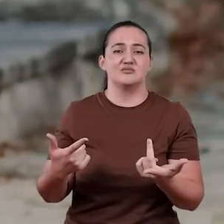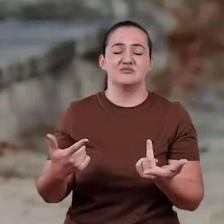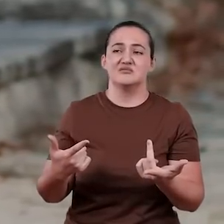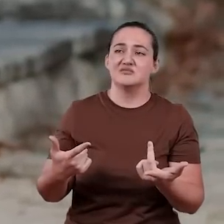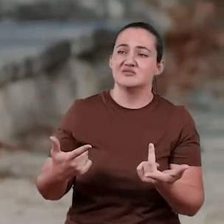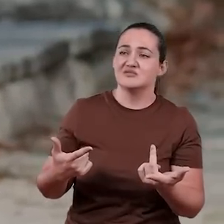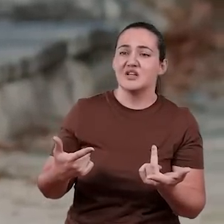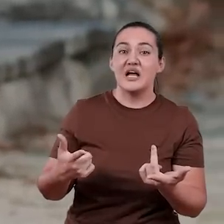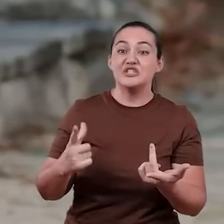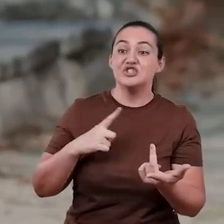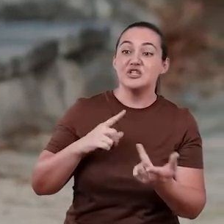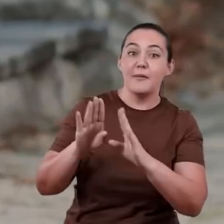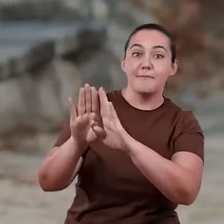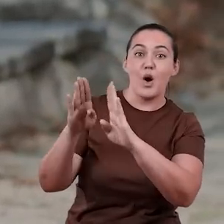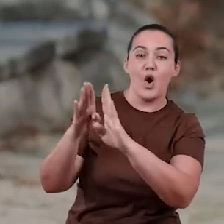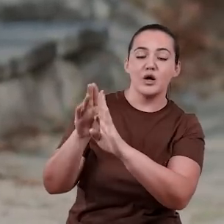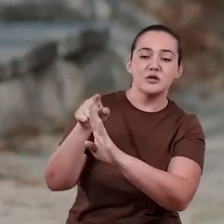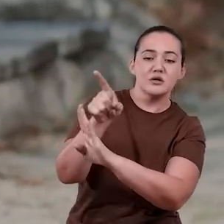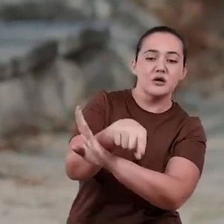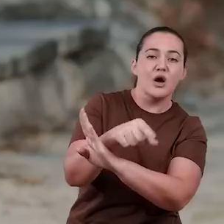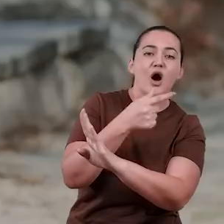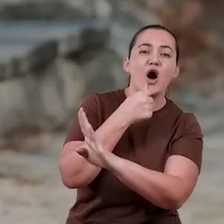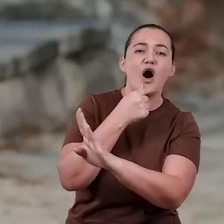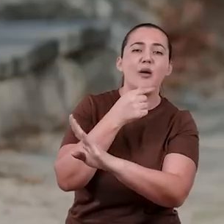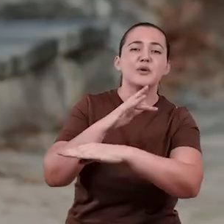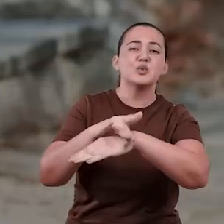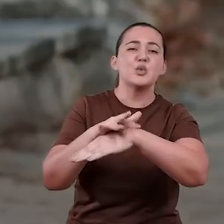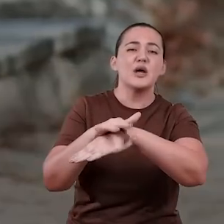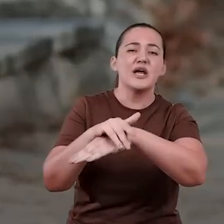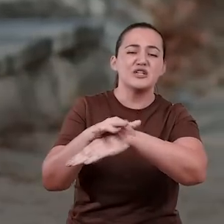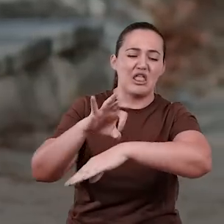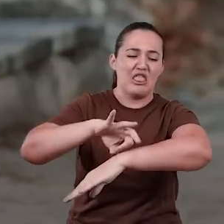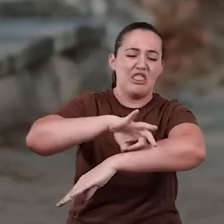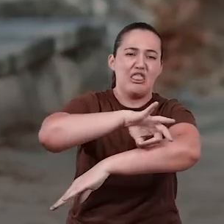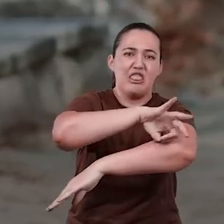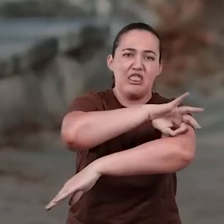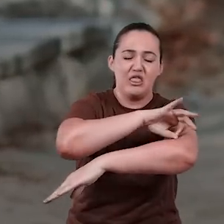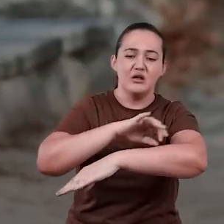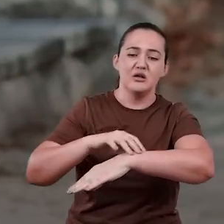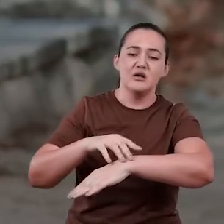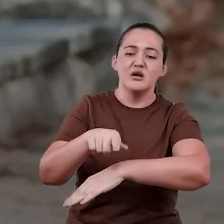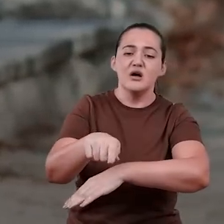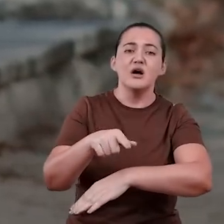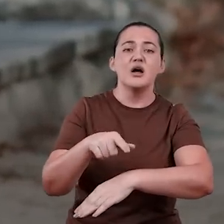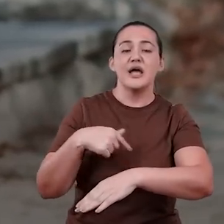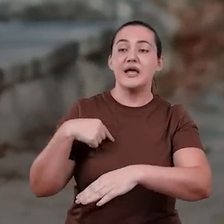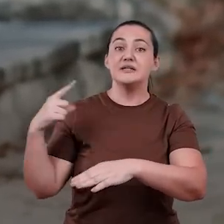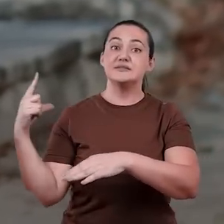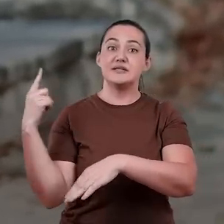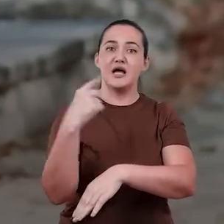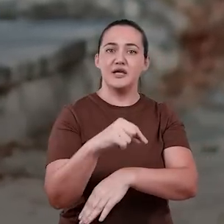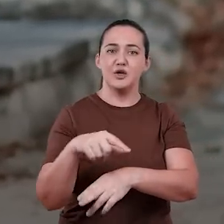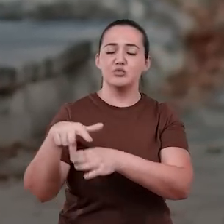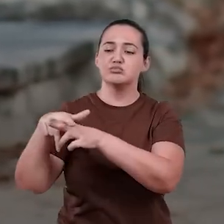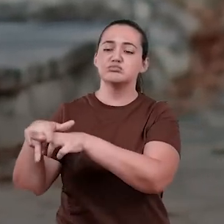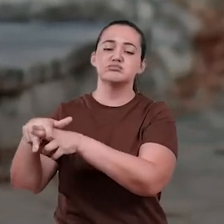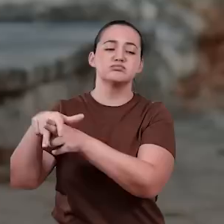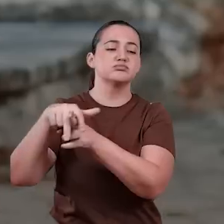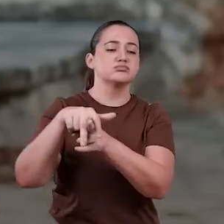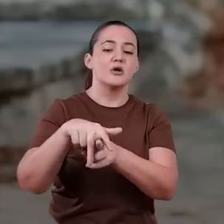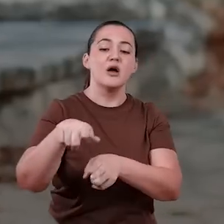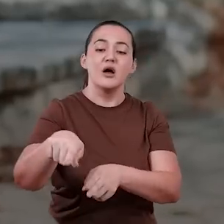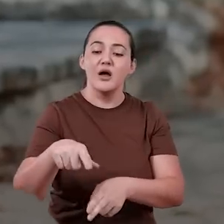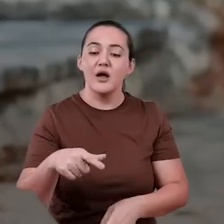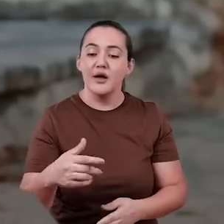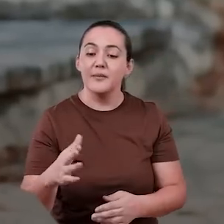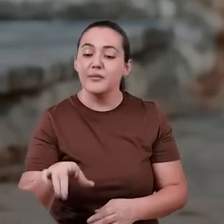na porta havia um leproso. Um leproso que, quando esse homem saiu do castelo, havia pedido água para ele. Mas ele não